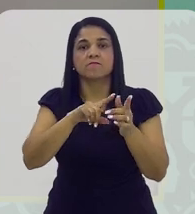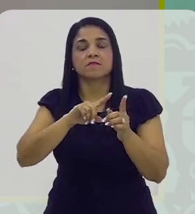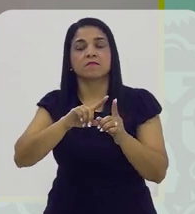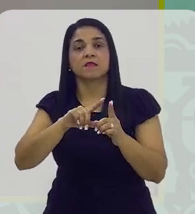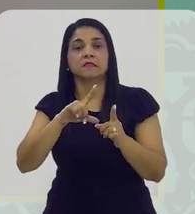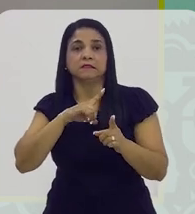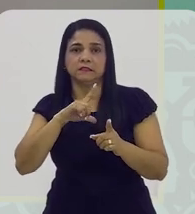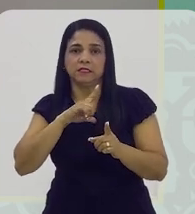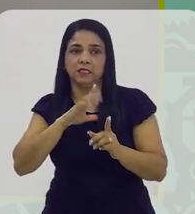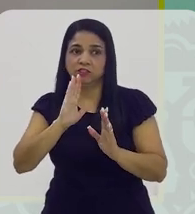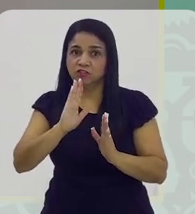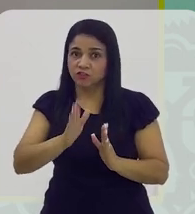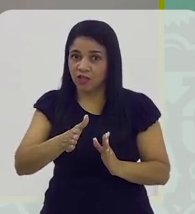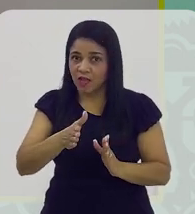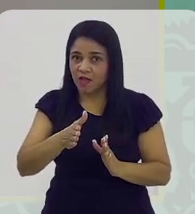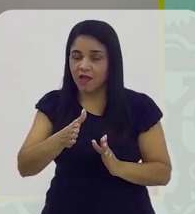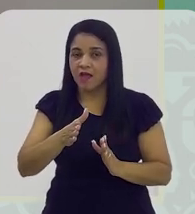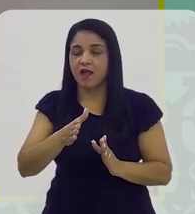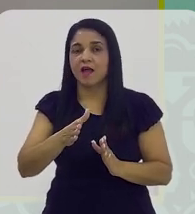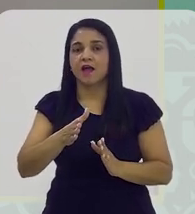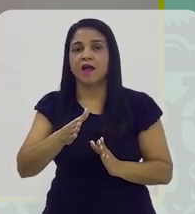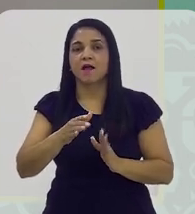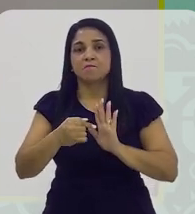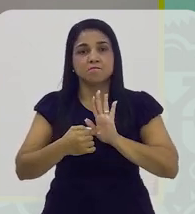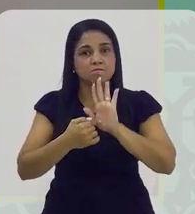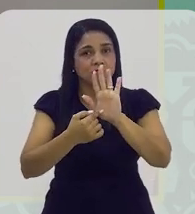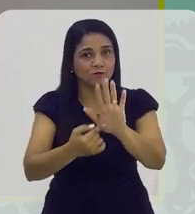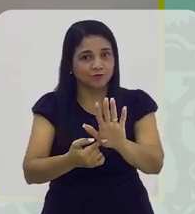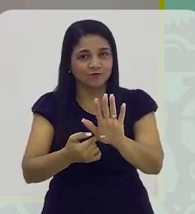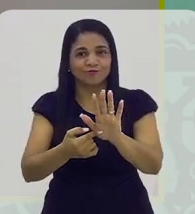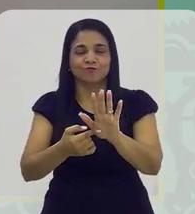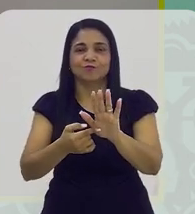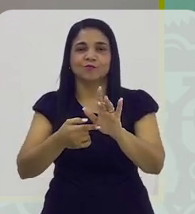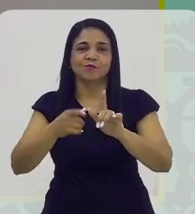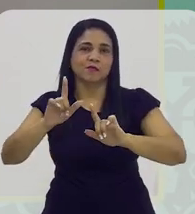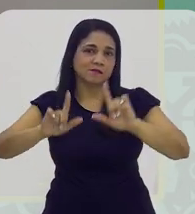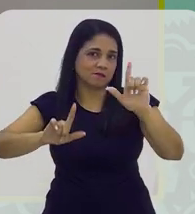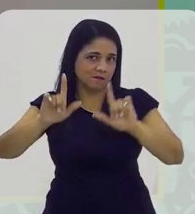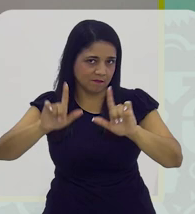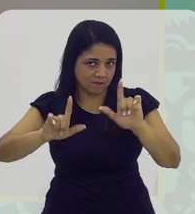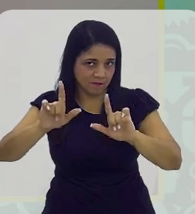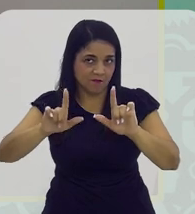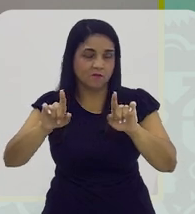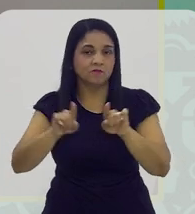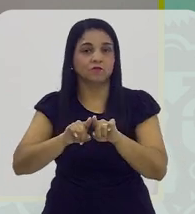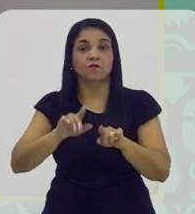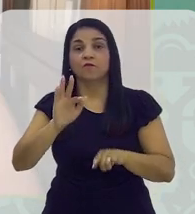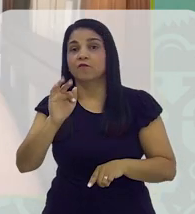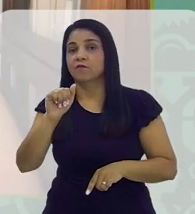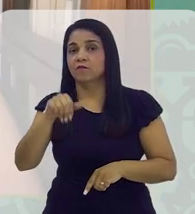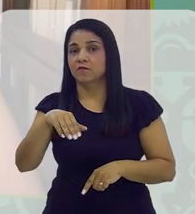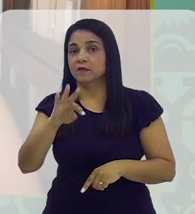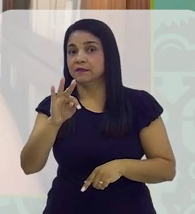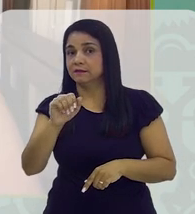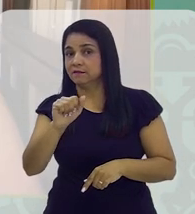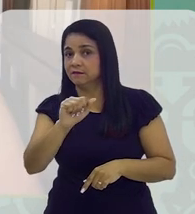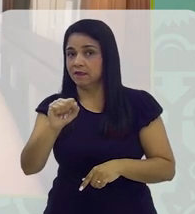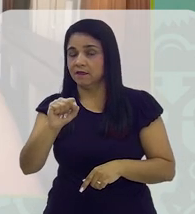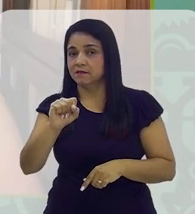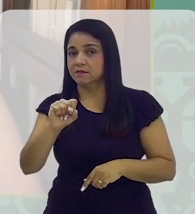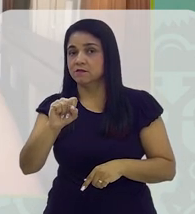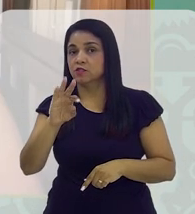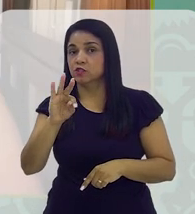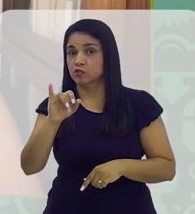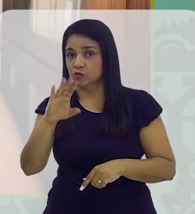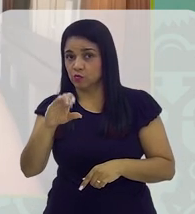além das coisas que a gente apareceu, que foram mostradas nas matérias, né, do Fantástico, a gente pega